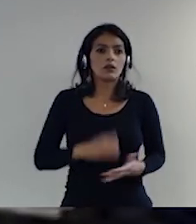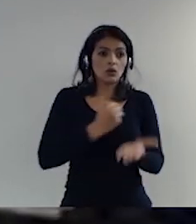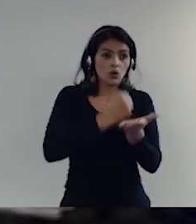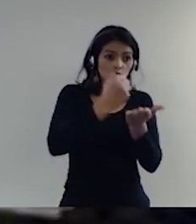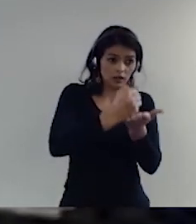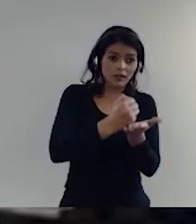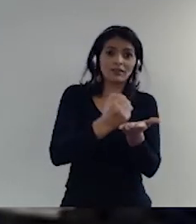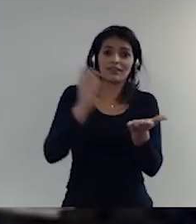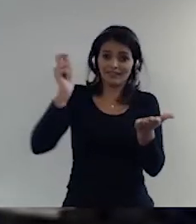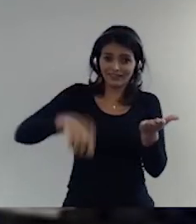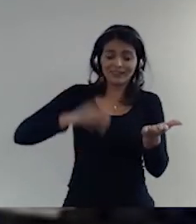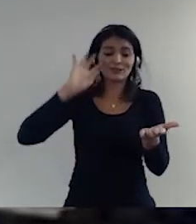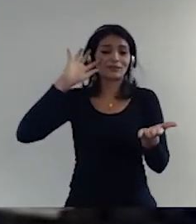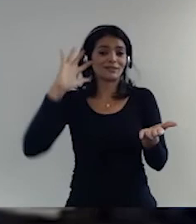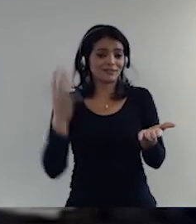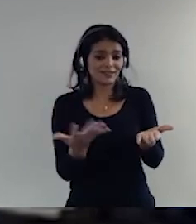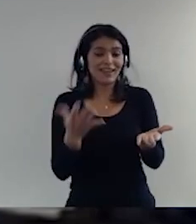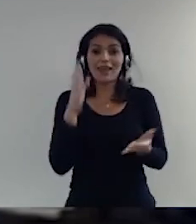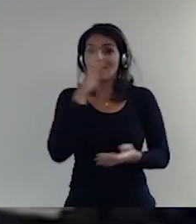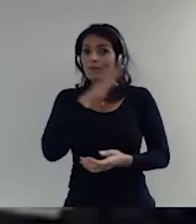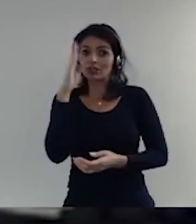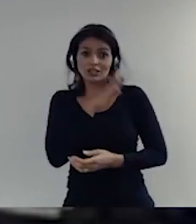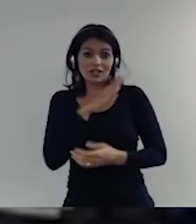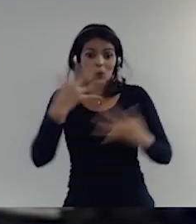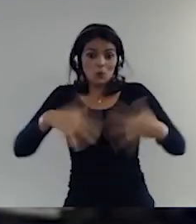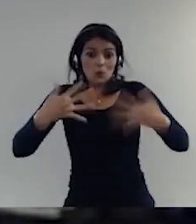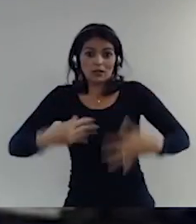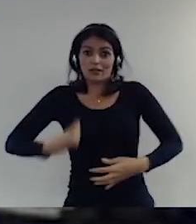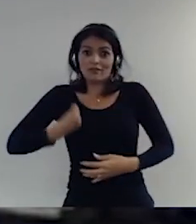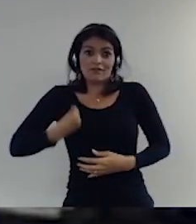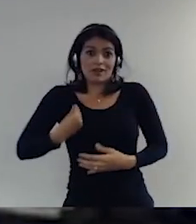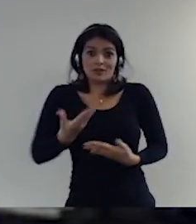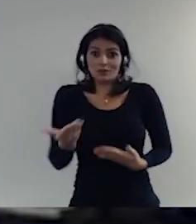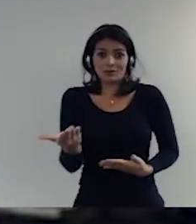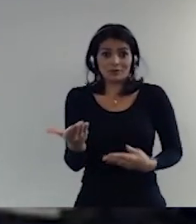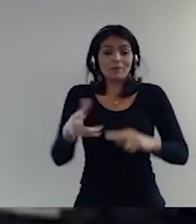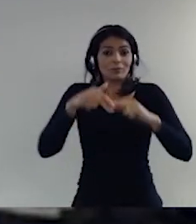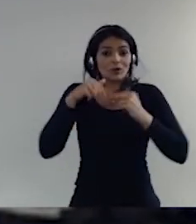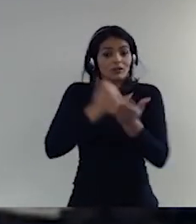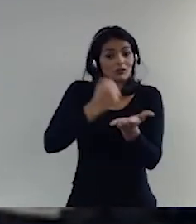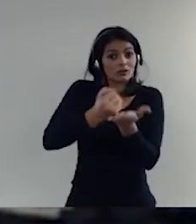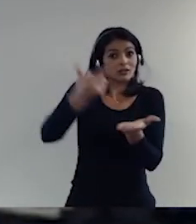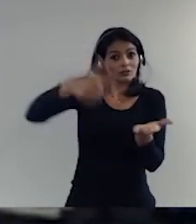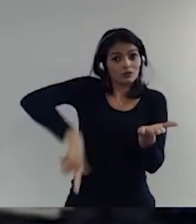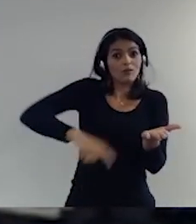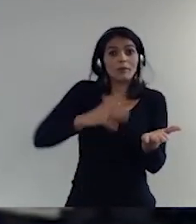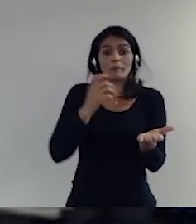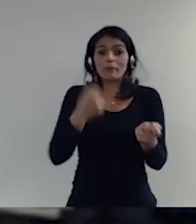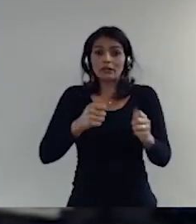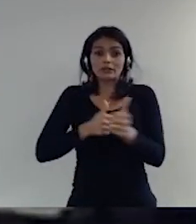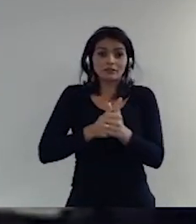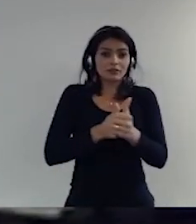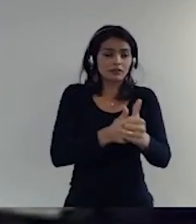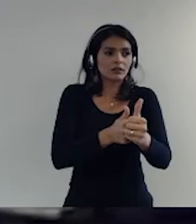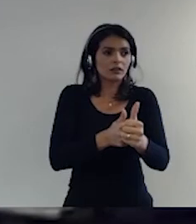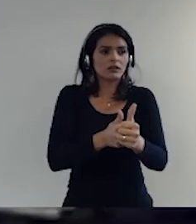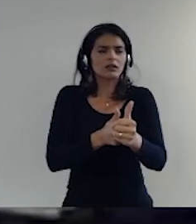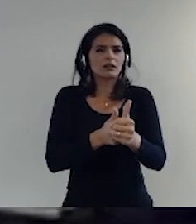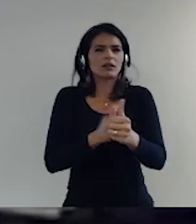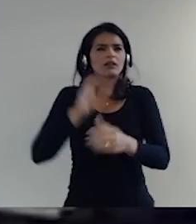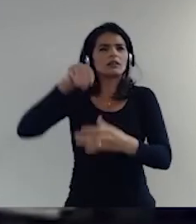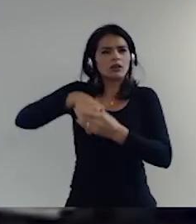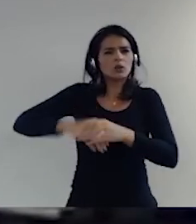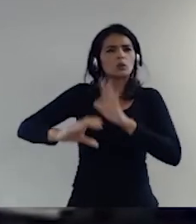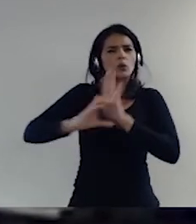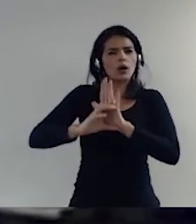condicionada da solução emergencial que elas encontram, no fundo, que elas acompanhassem isto de um negócio processual que eu acho que é